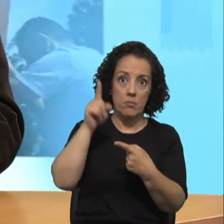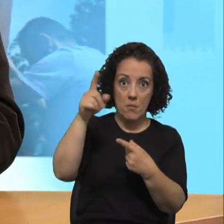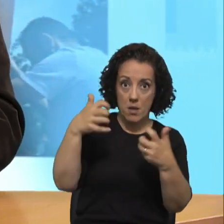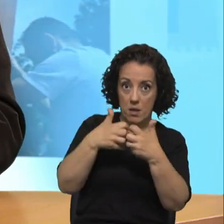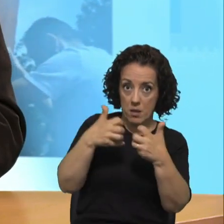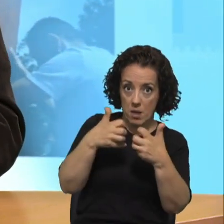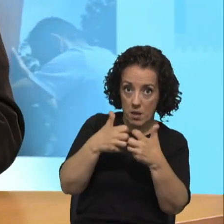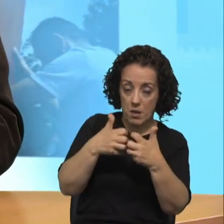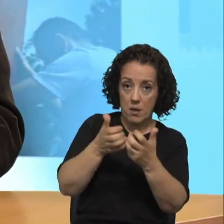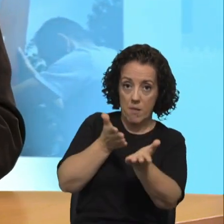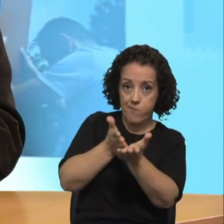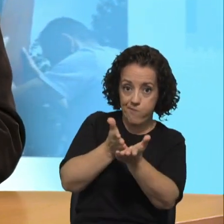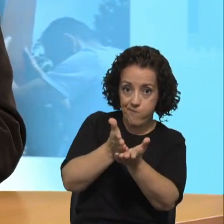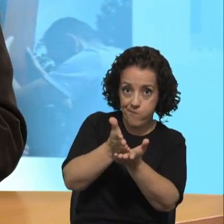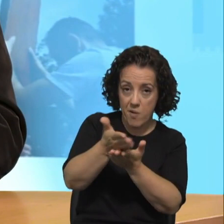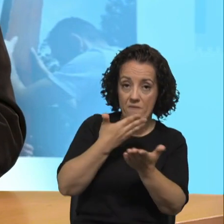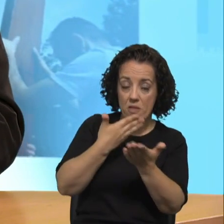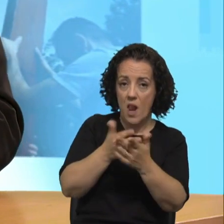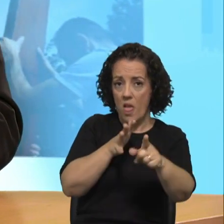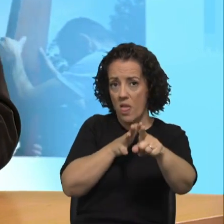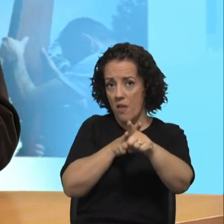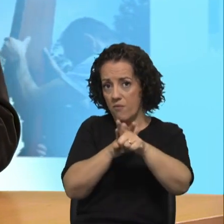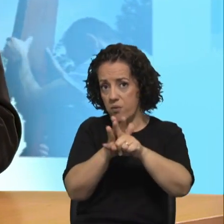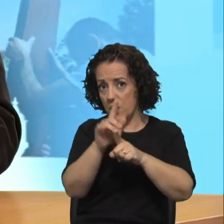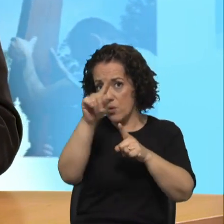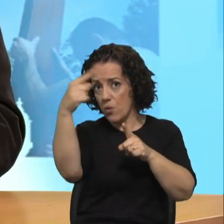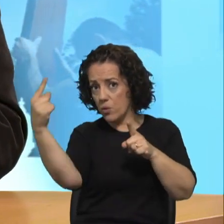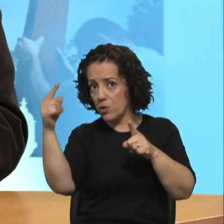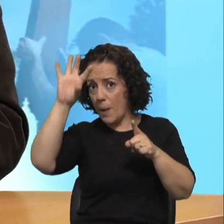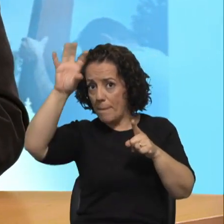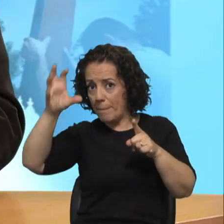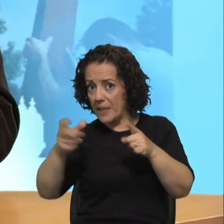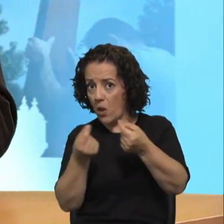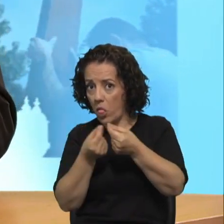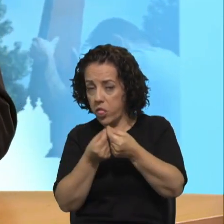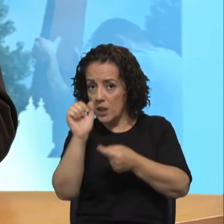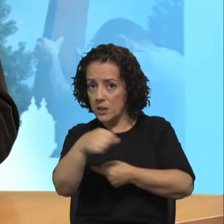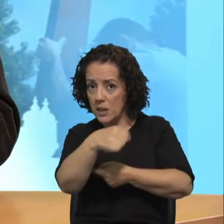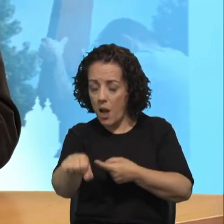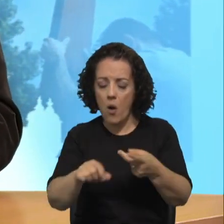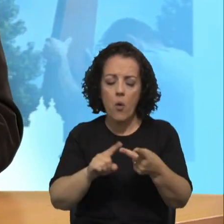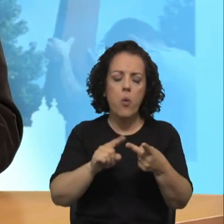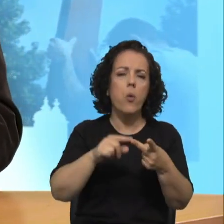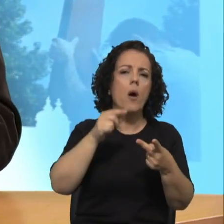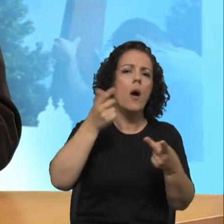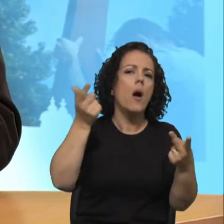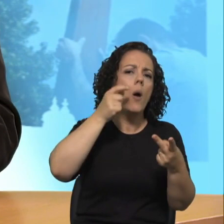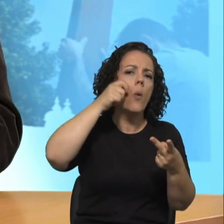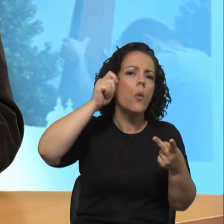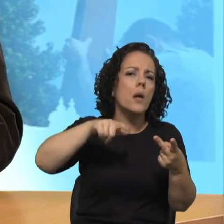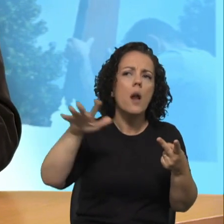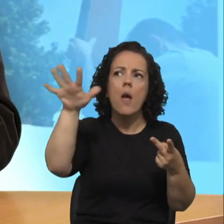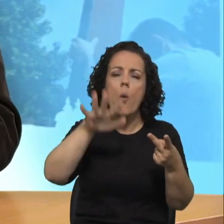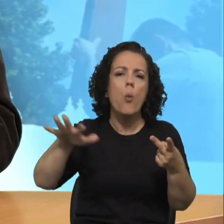o seu perímetro aos países de leste, nomeadamente dos Balcãs, onde é que a Ucrânia se enquadra nesse processo, por